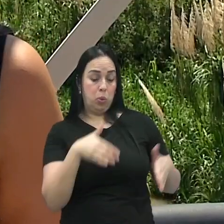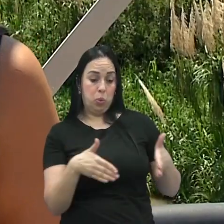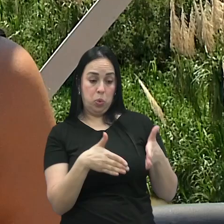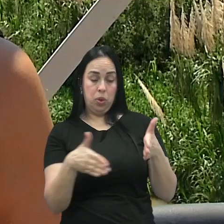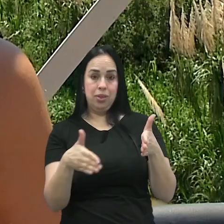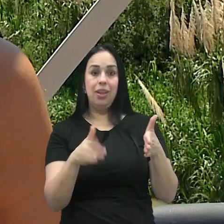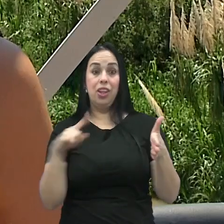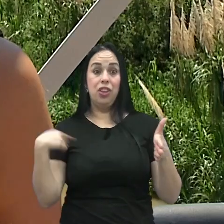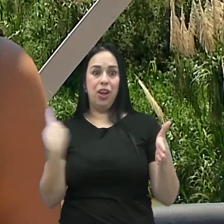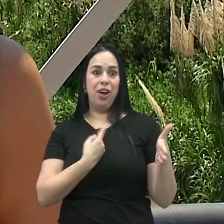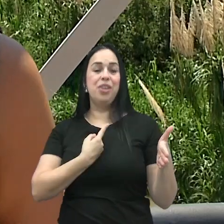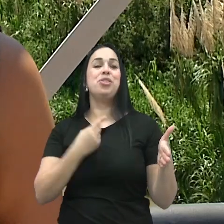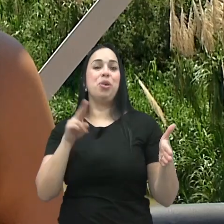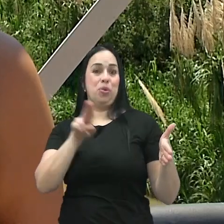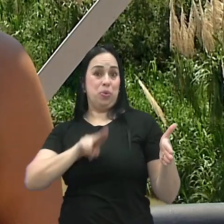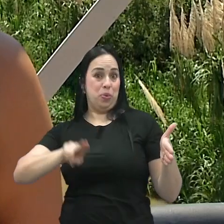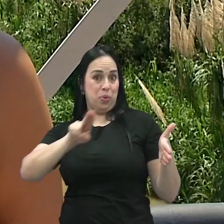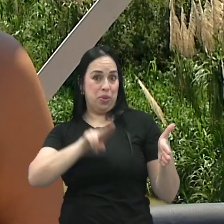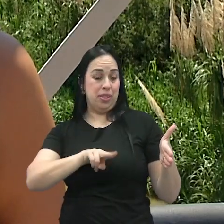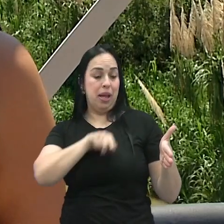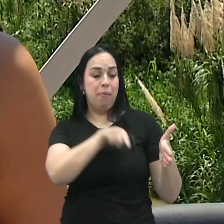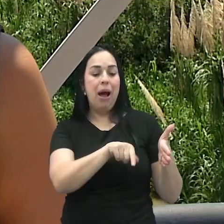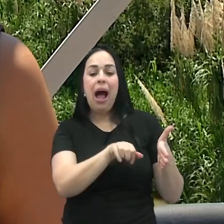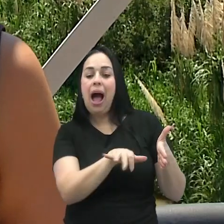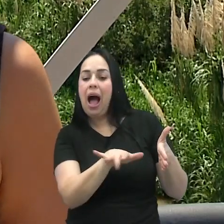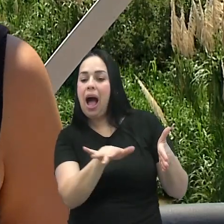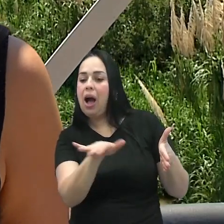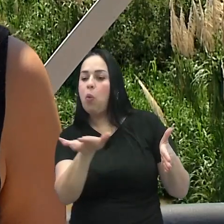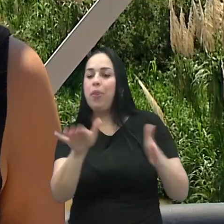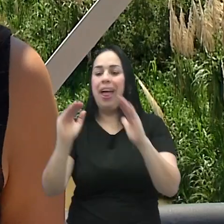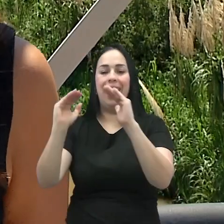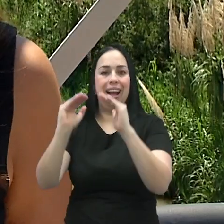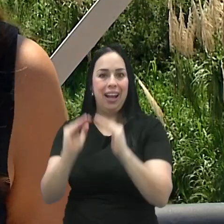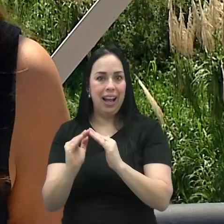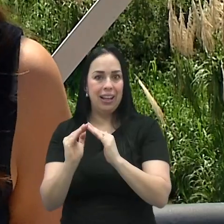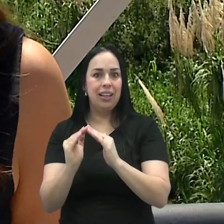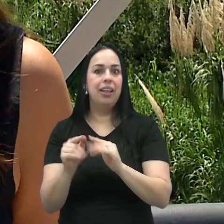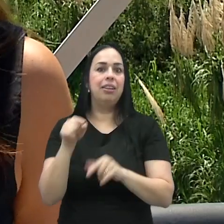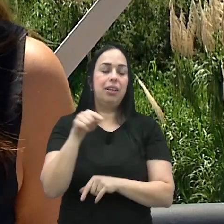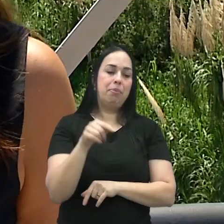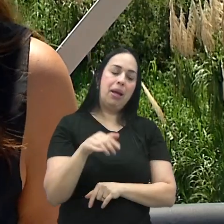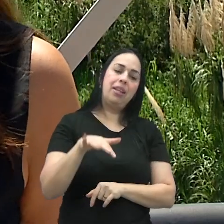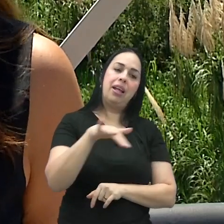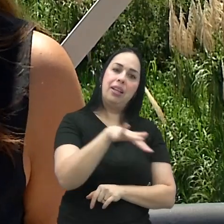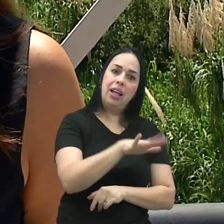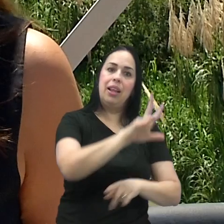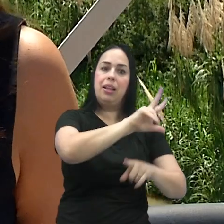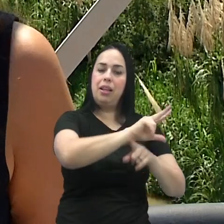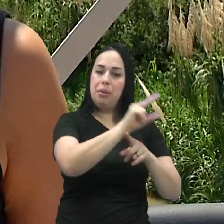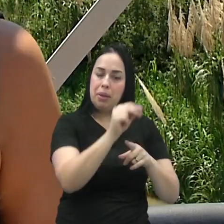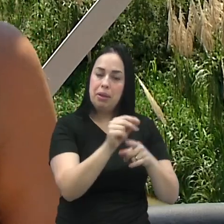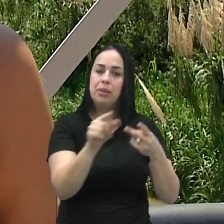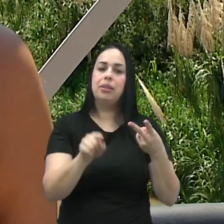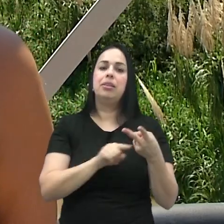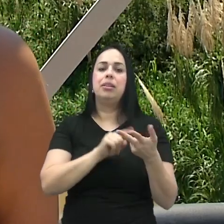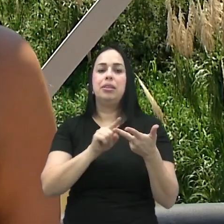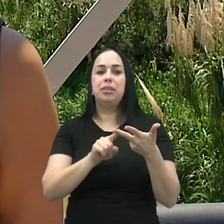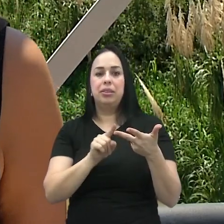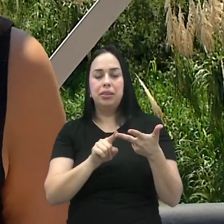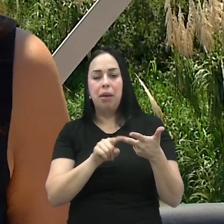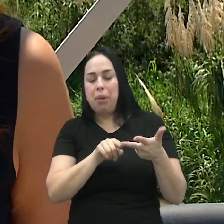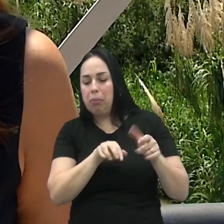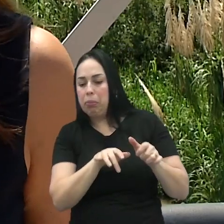ele é utilizado por nós para abastecimento das residências, para abastecimento do nosso parque industrial, para lançamento dos